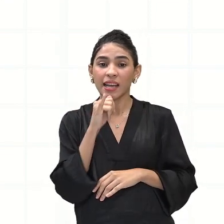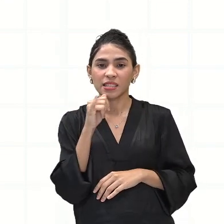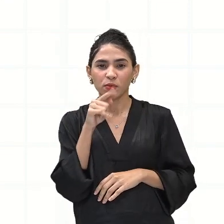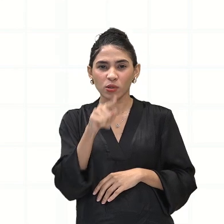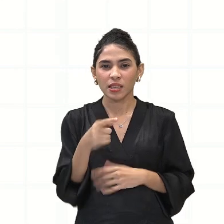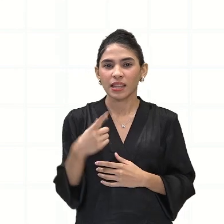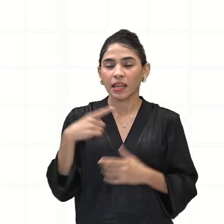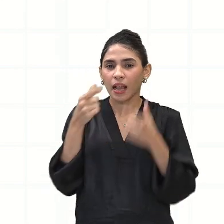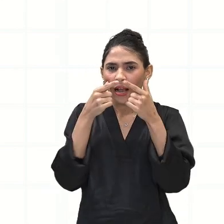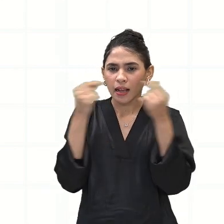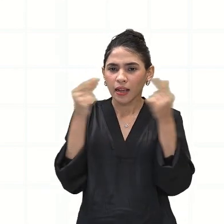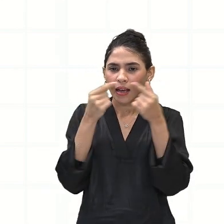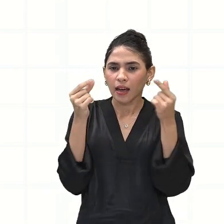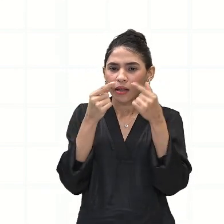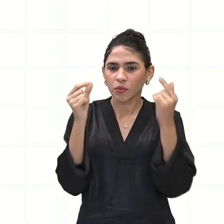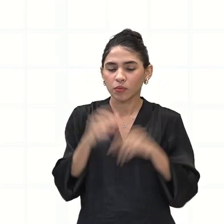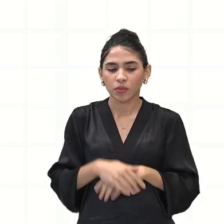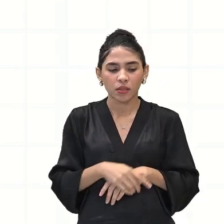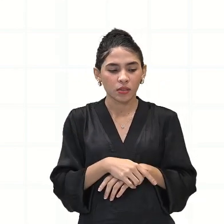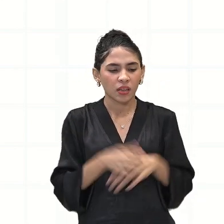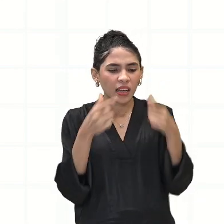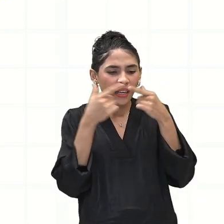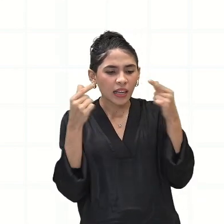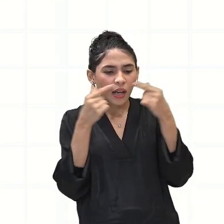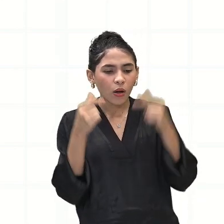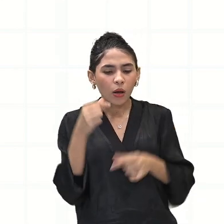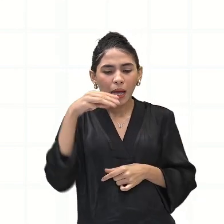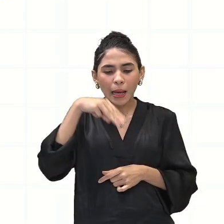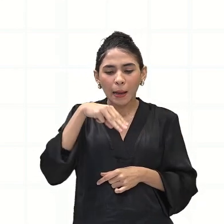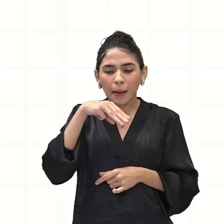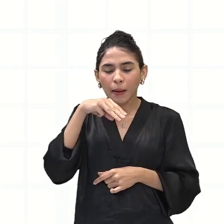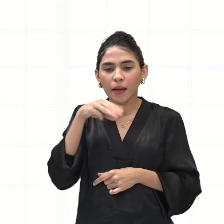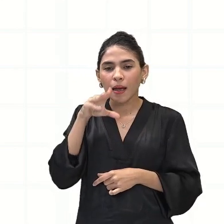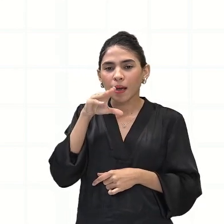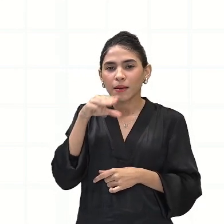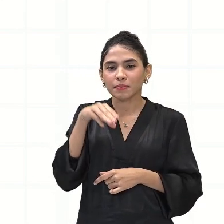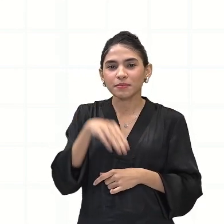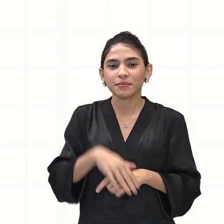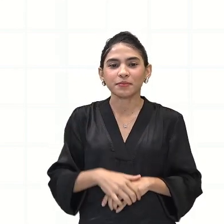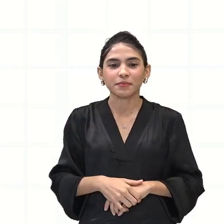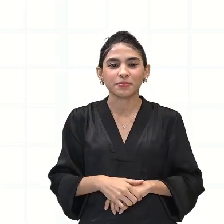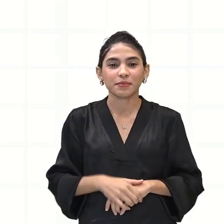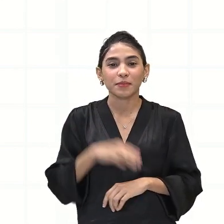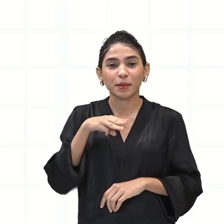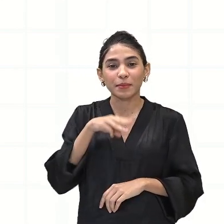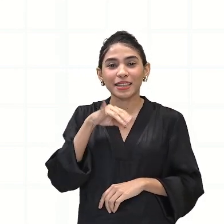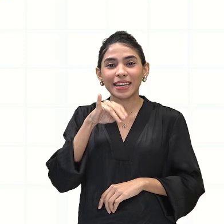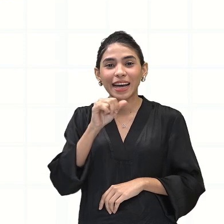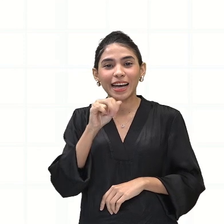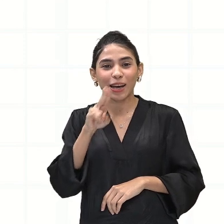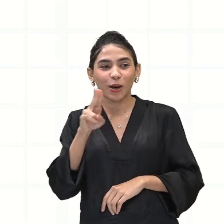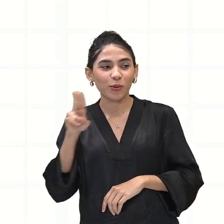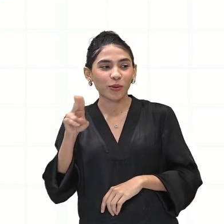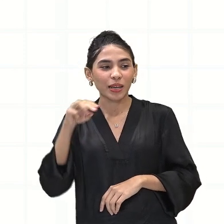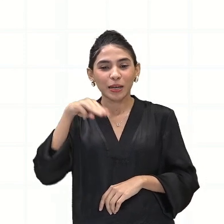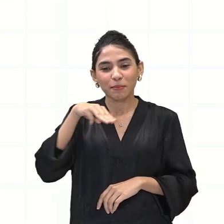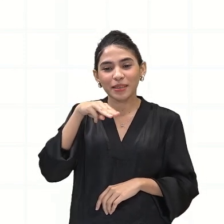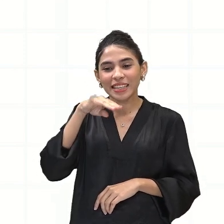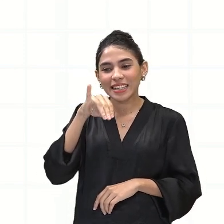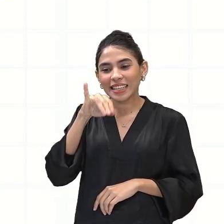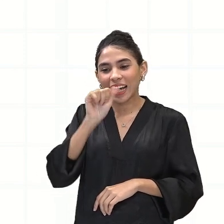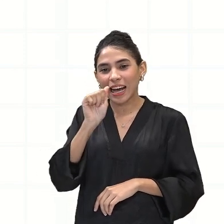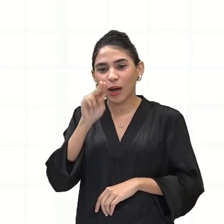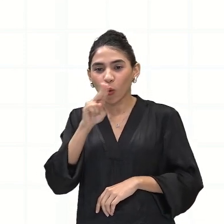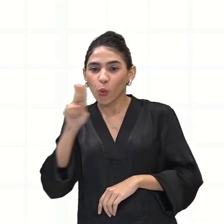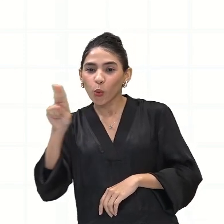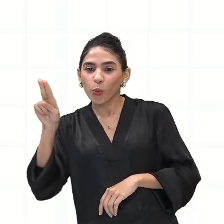gato, e aí você diz, nossa, meu gato faz miau, miau, miau. Você está tentando reproduzir o som que o gato faz de miau.